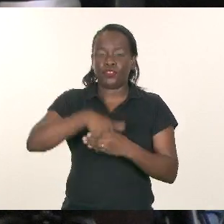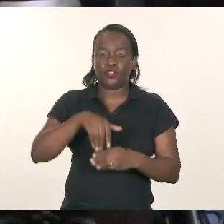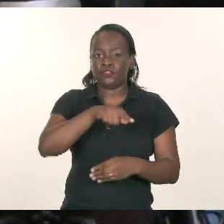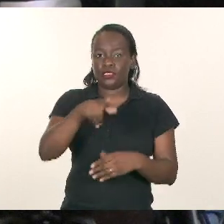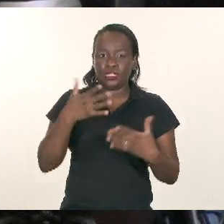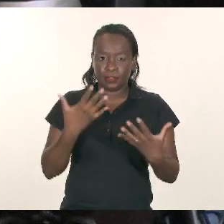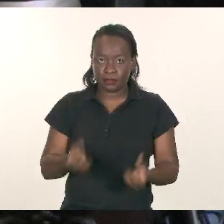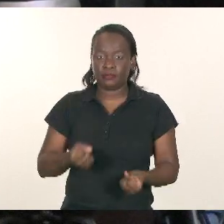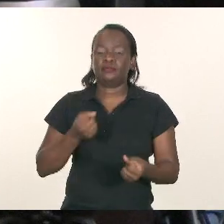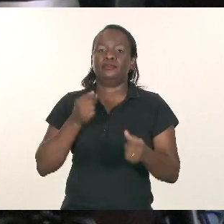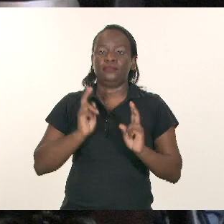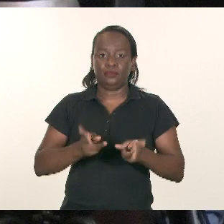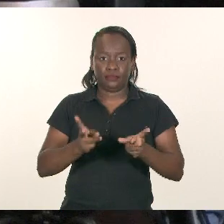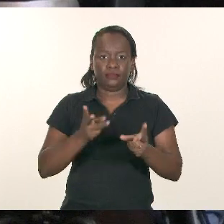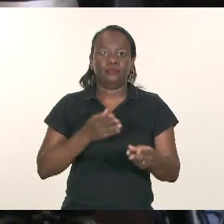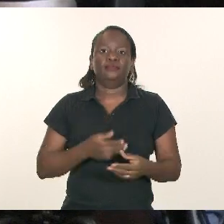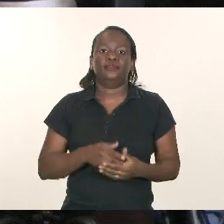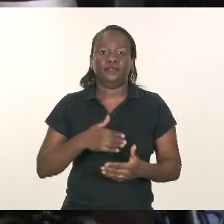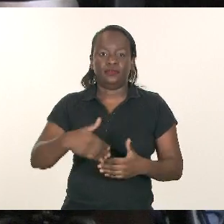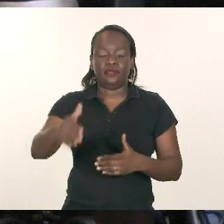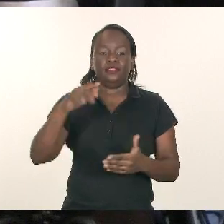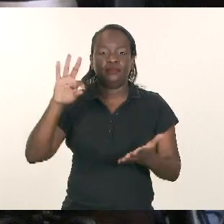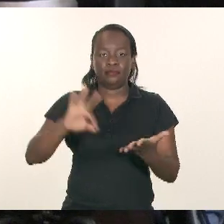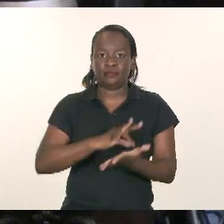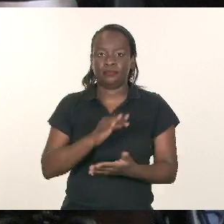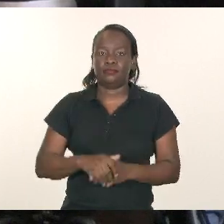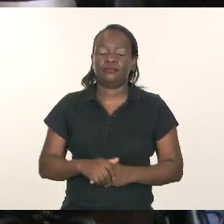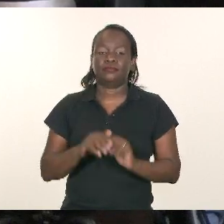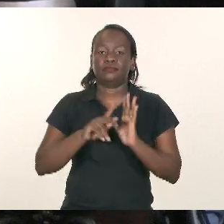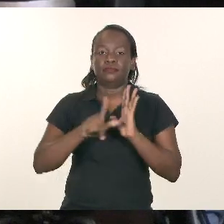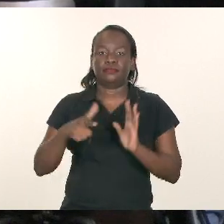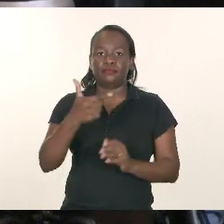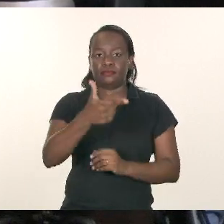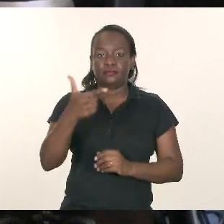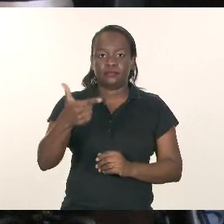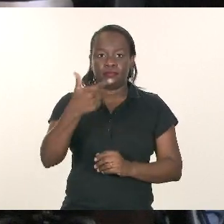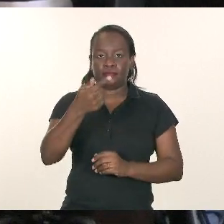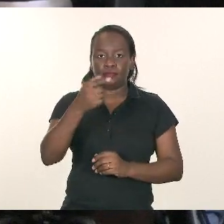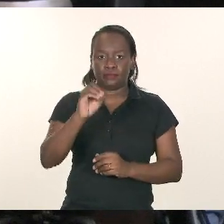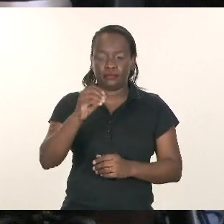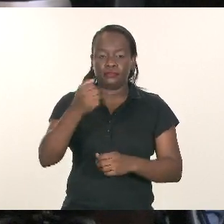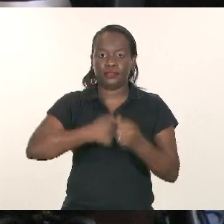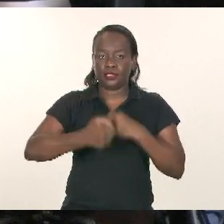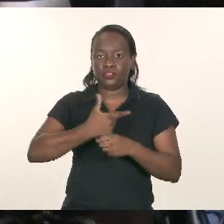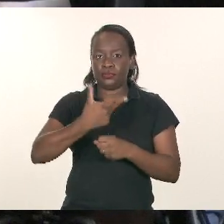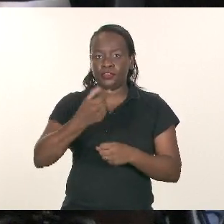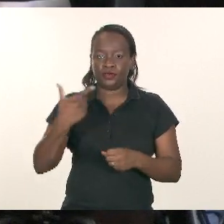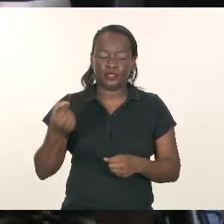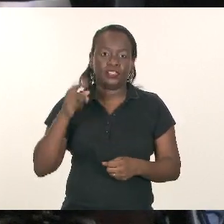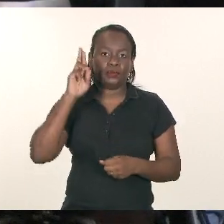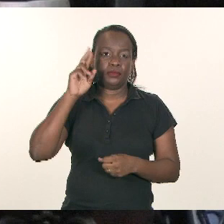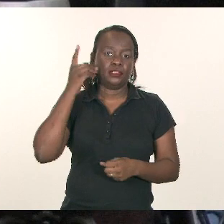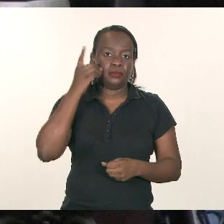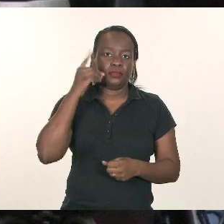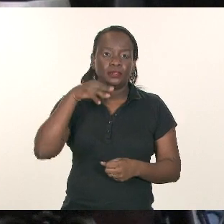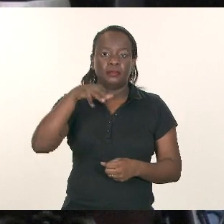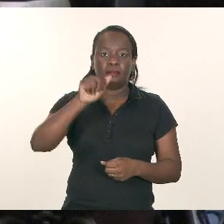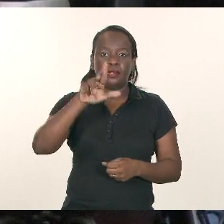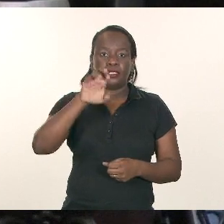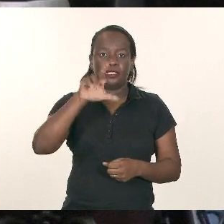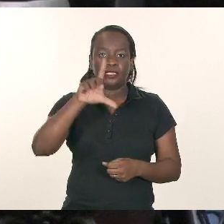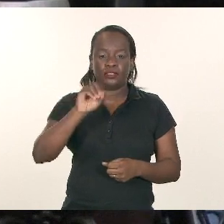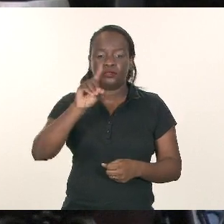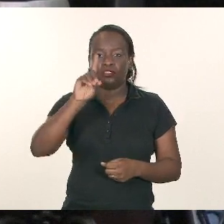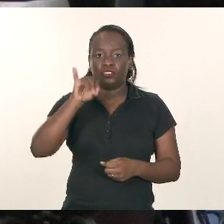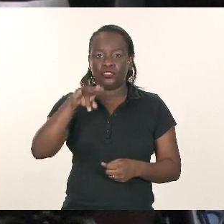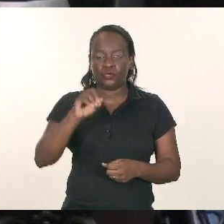senhores que aprovam permaneçam como estão aprovados, vai ao autógrafo. Projeto de lei 2270 de 20, de autoria do deputado Marcelo Dino,